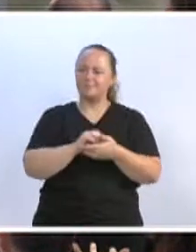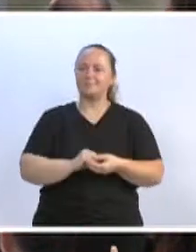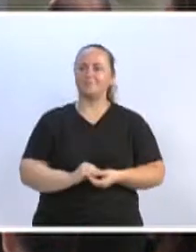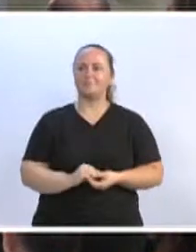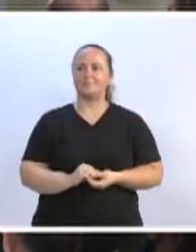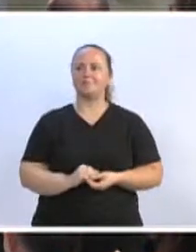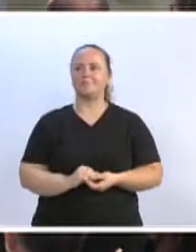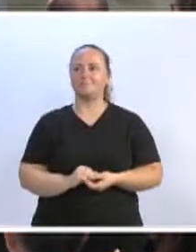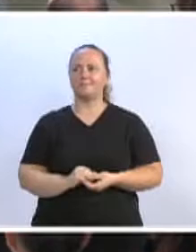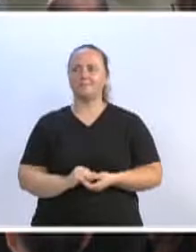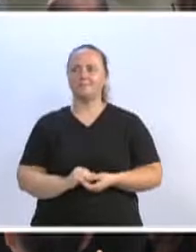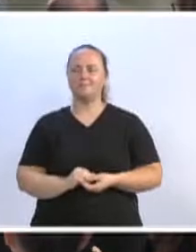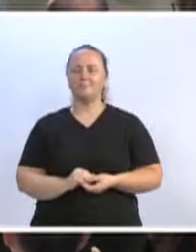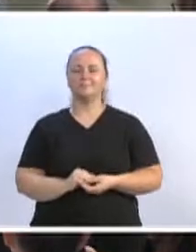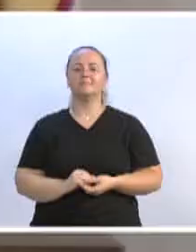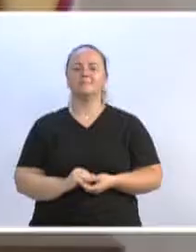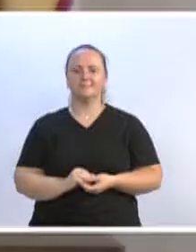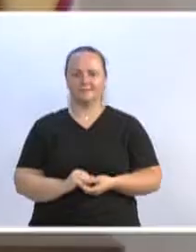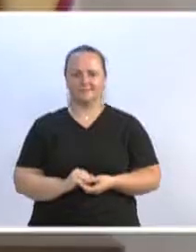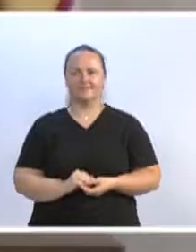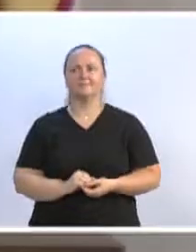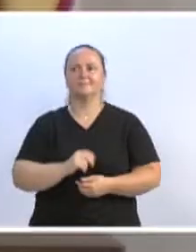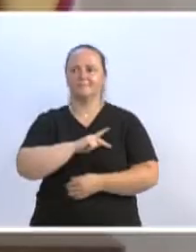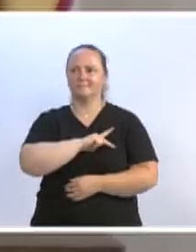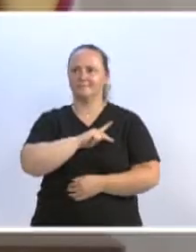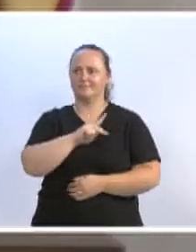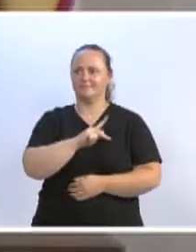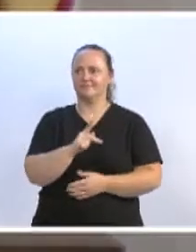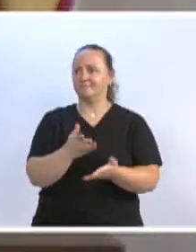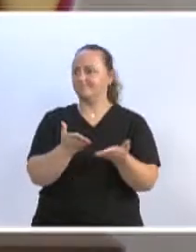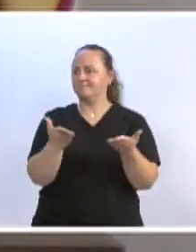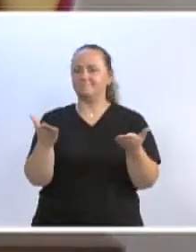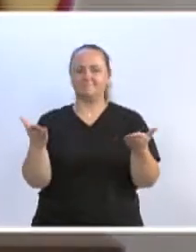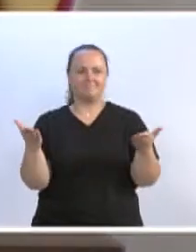de falar também. Senhor presidente, colegas